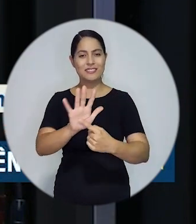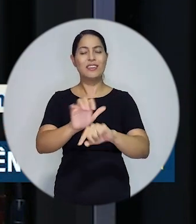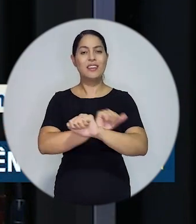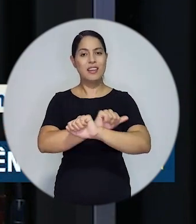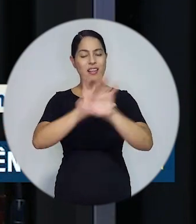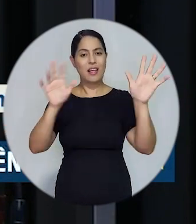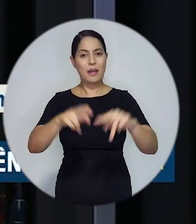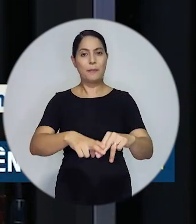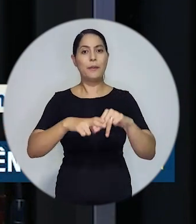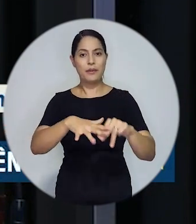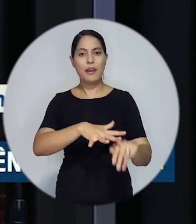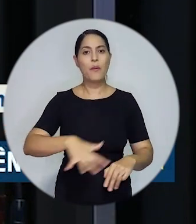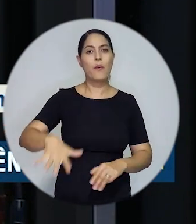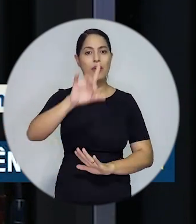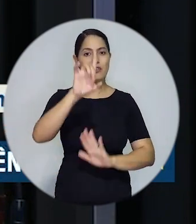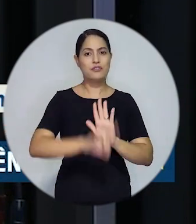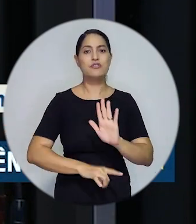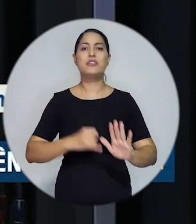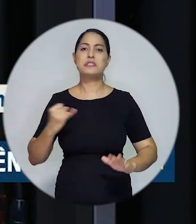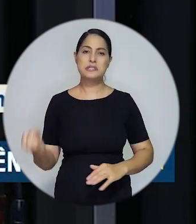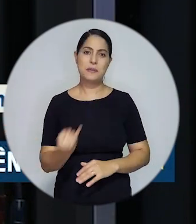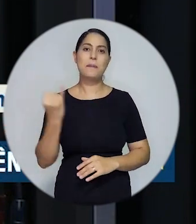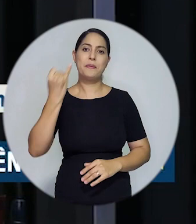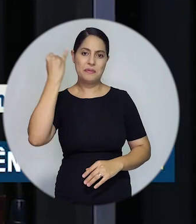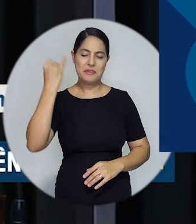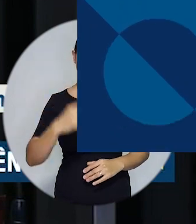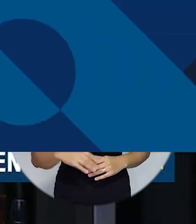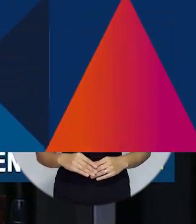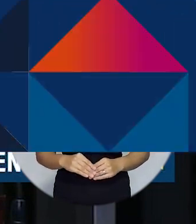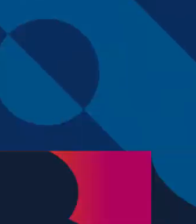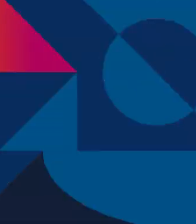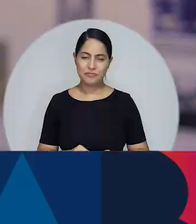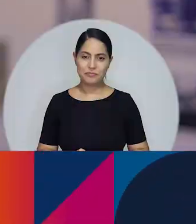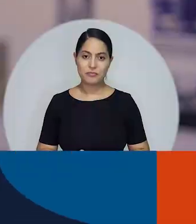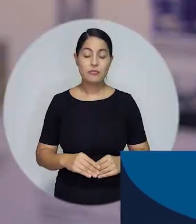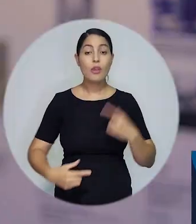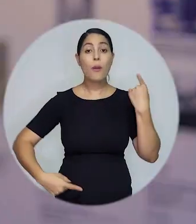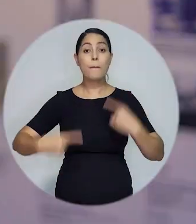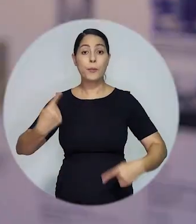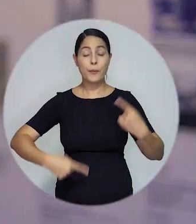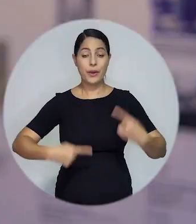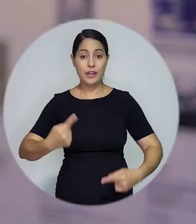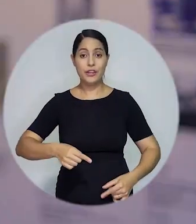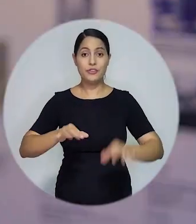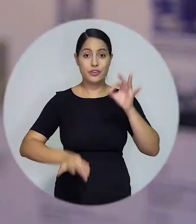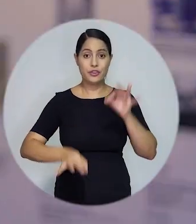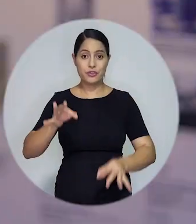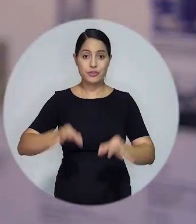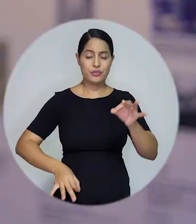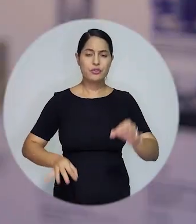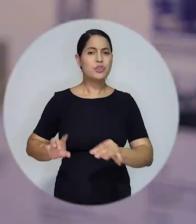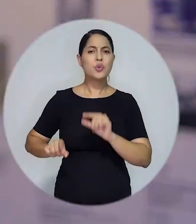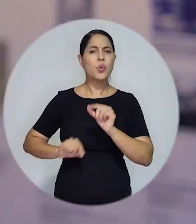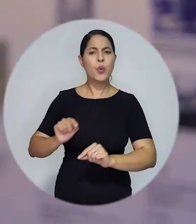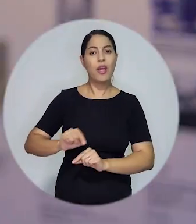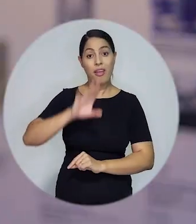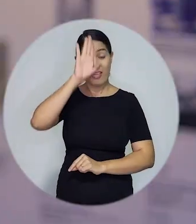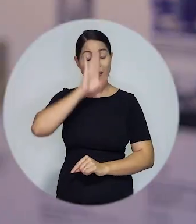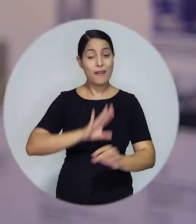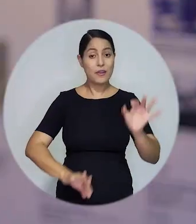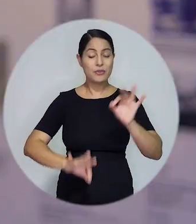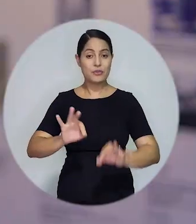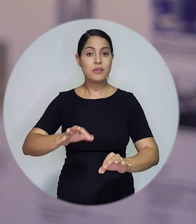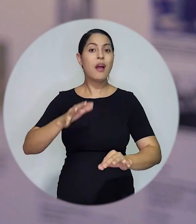parabéns para esse reconhecimento da importância dessa área de direito. O Seminário Políticas Judiciárias de Melhoria do Regime